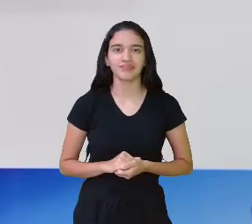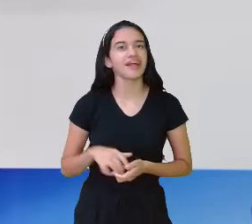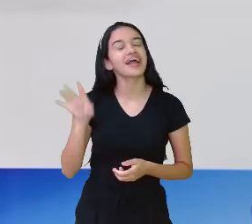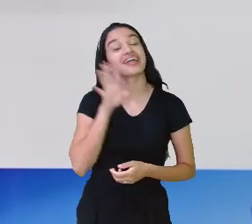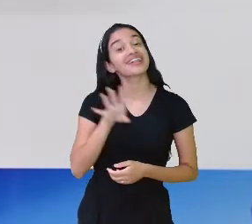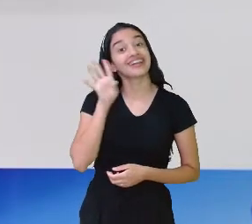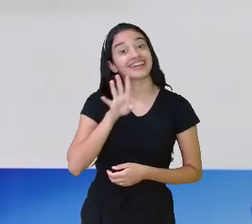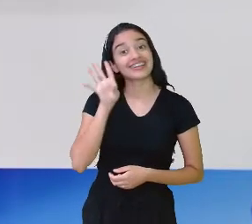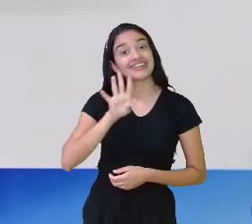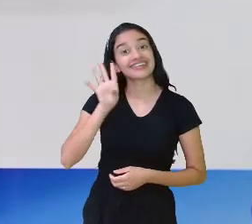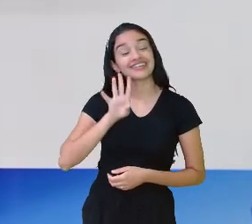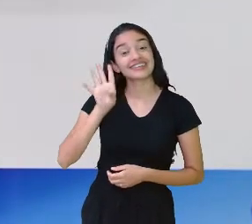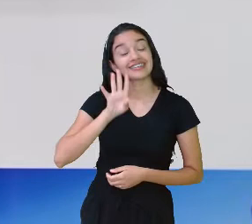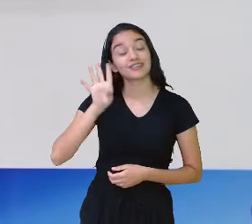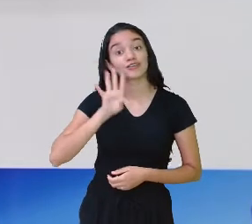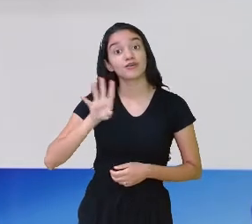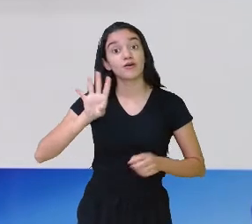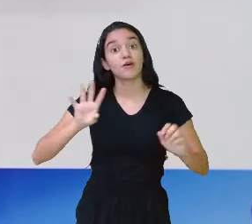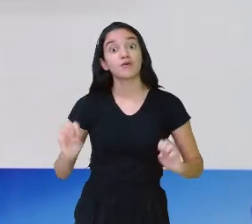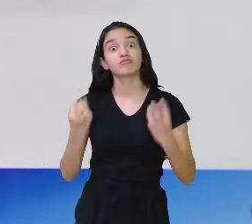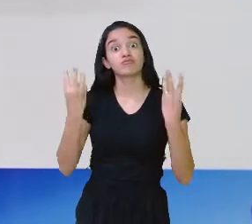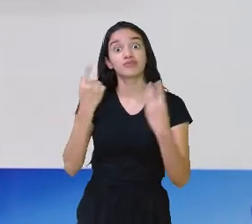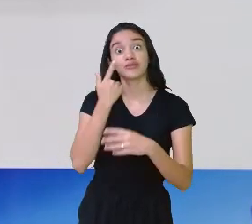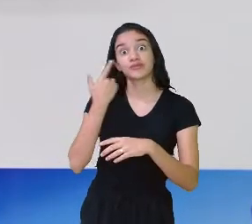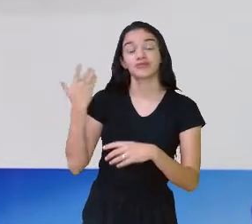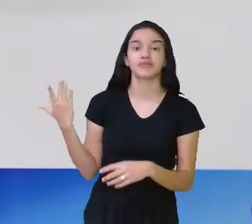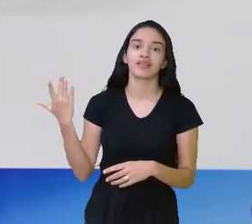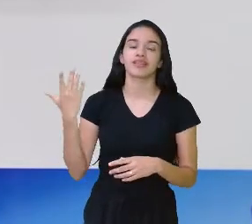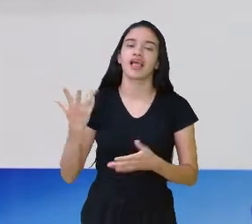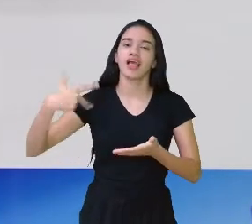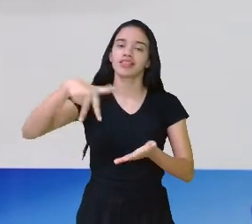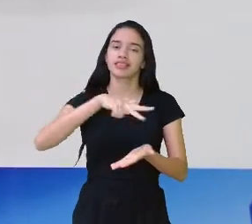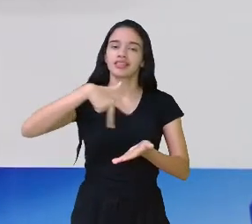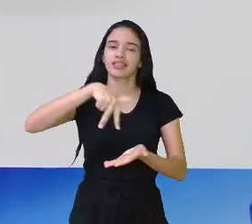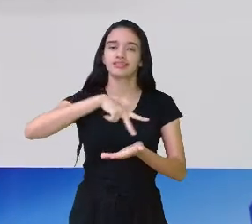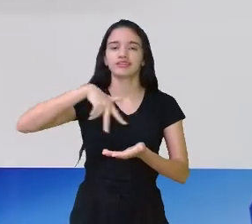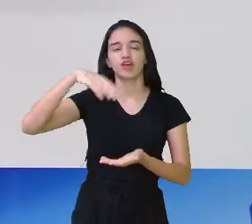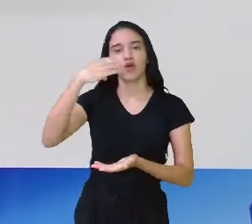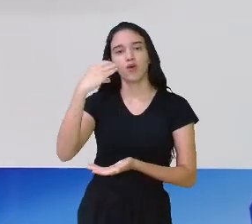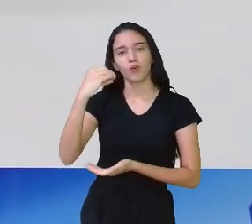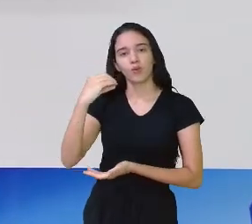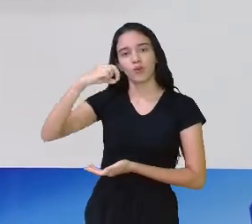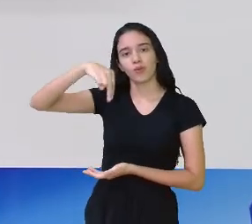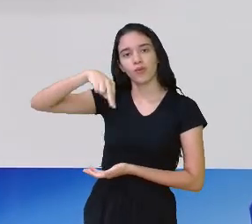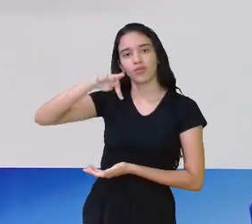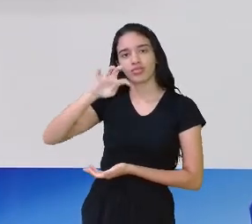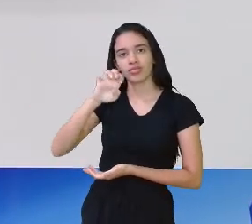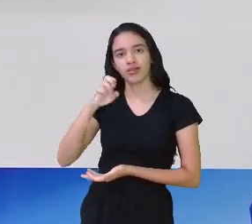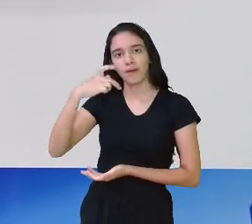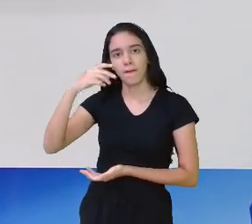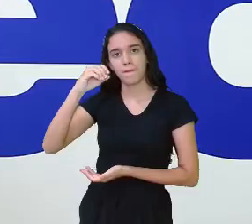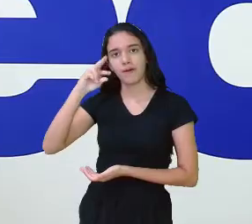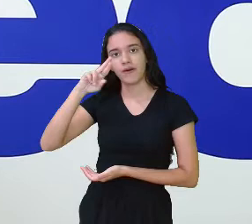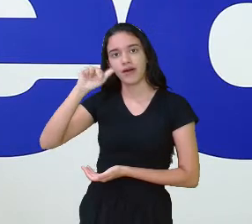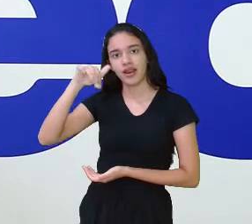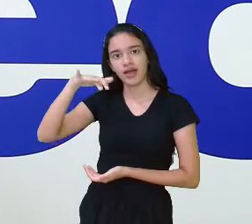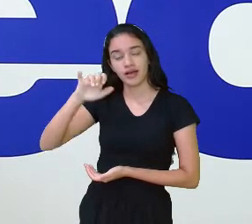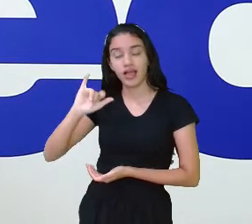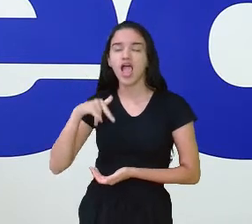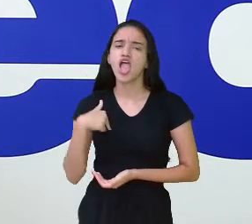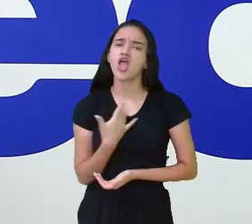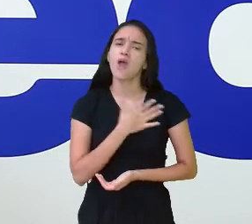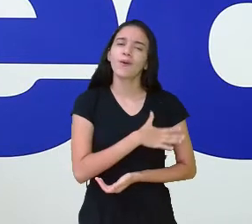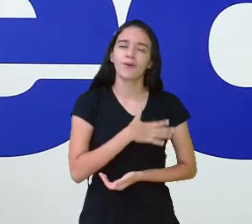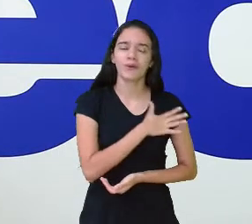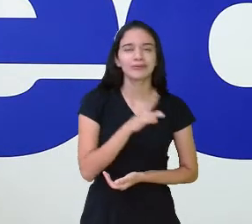Legal, né? Esse espetáculo é dança contemporânea, né, Gine? Tão legal a dança contemporânea. E eu gosto muito de ver